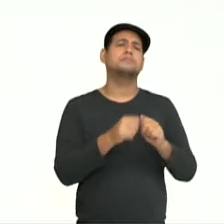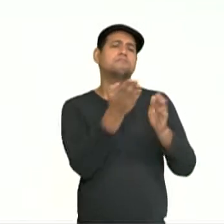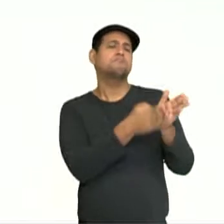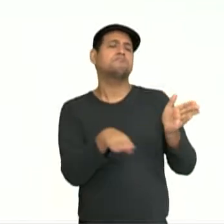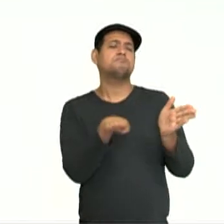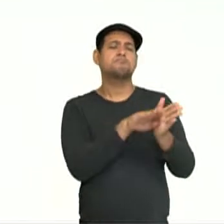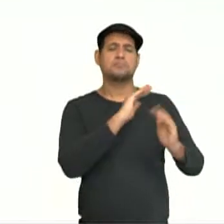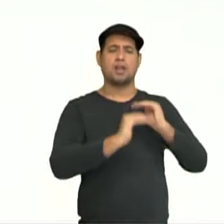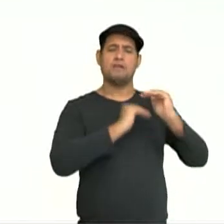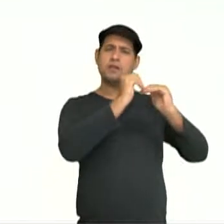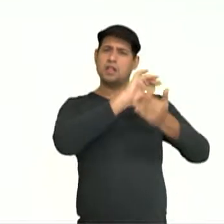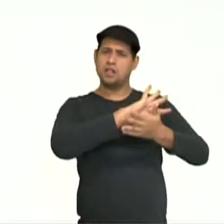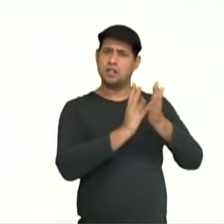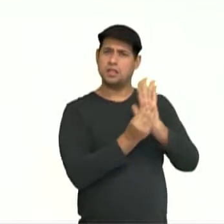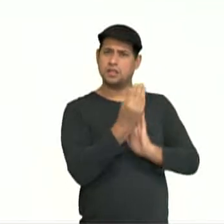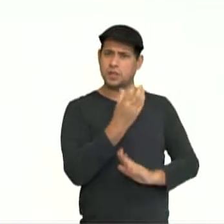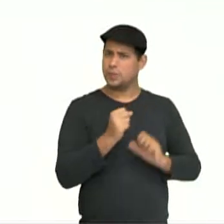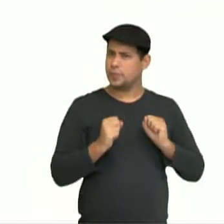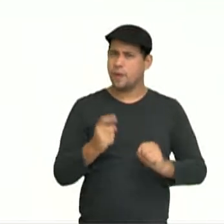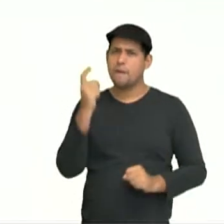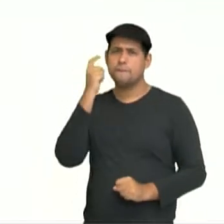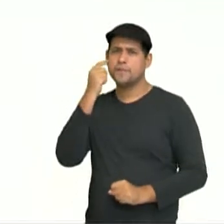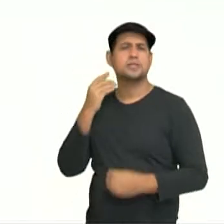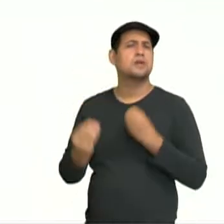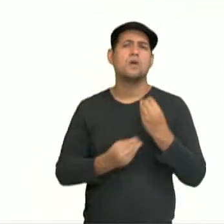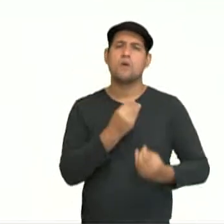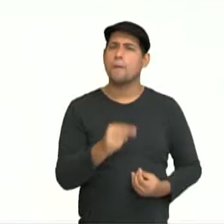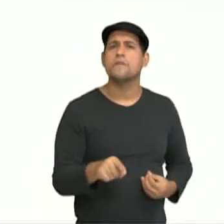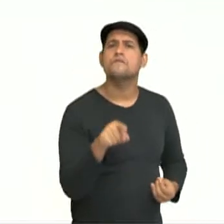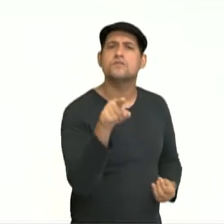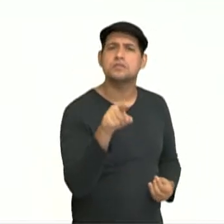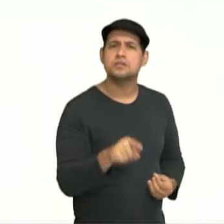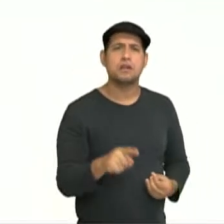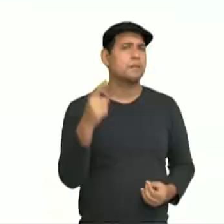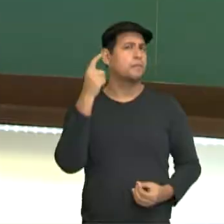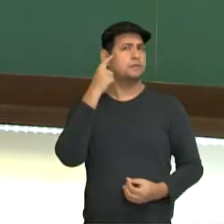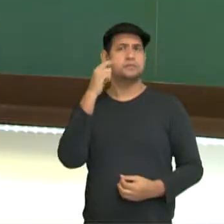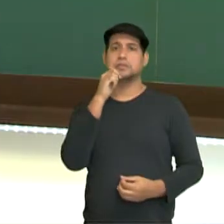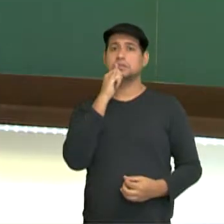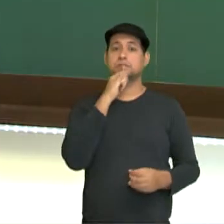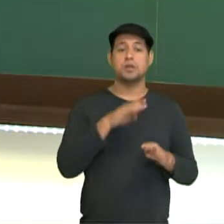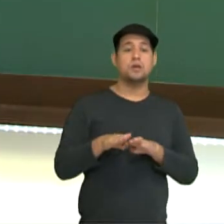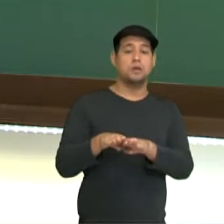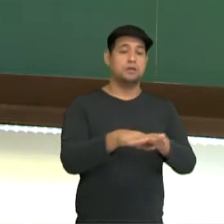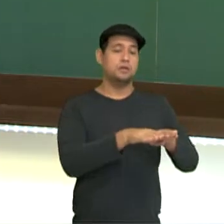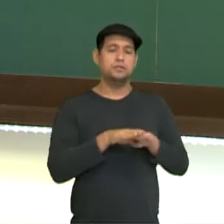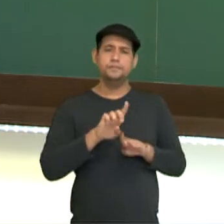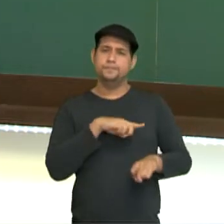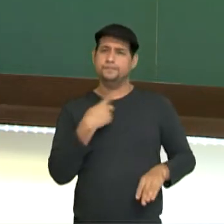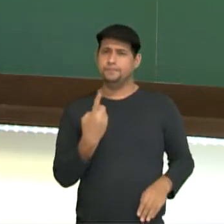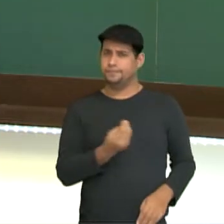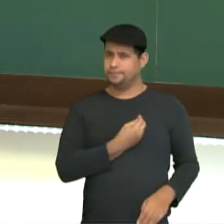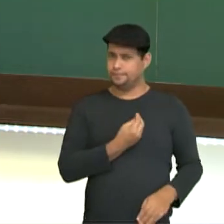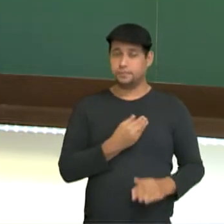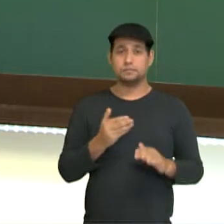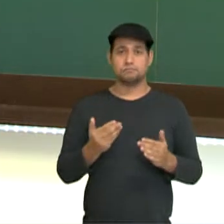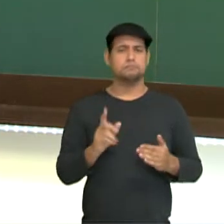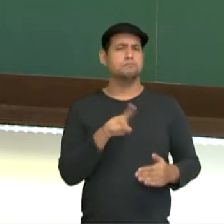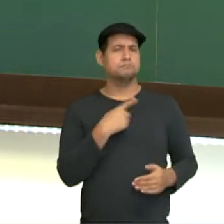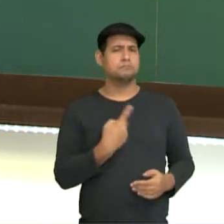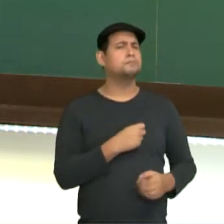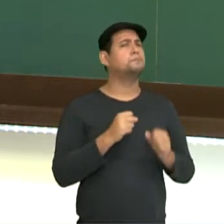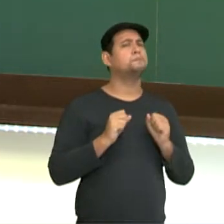um desenvolvimento sustentável? Pense aí, como você imagina, dentro do padrão que nós vivemos hoje, nós